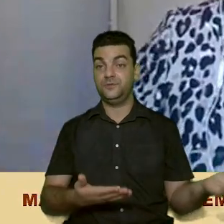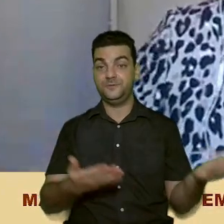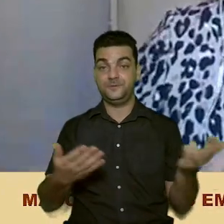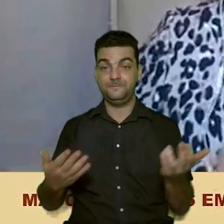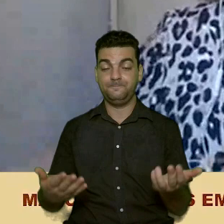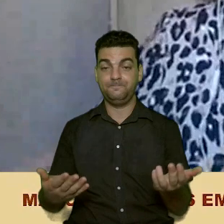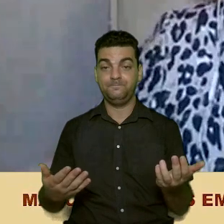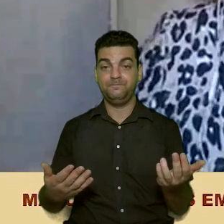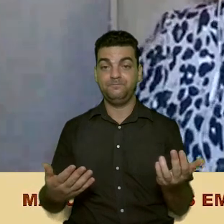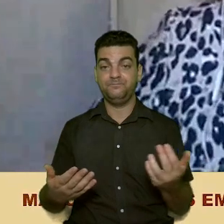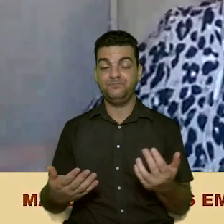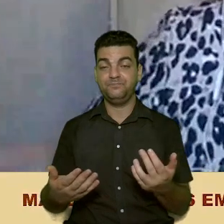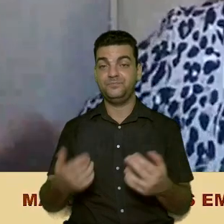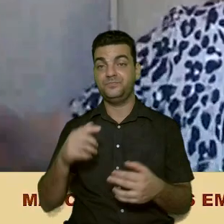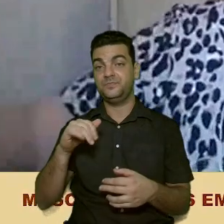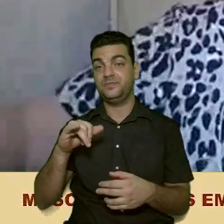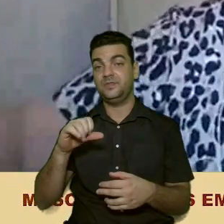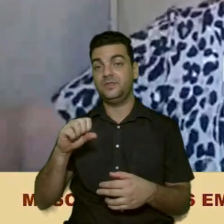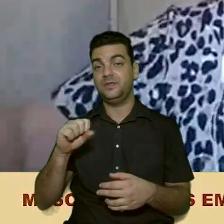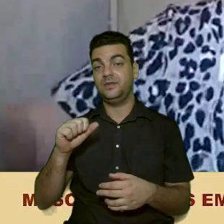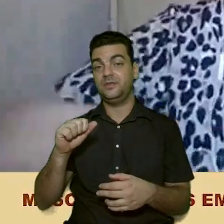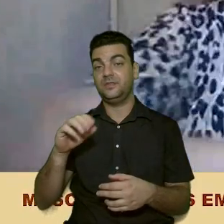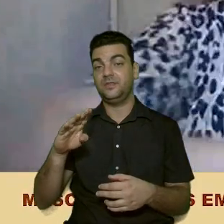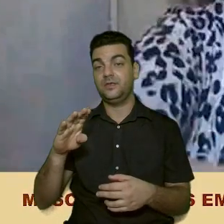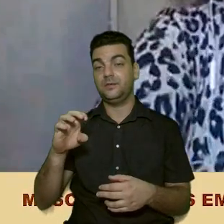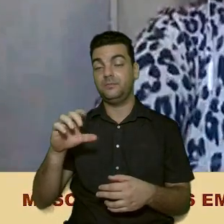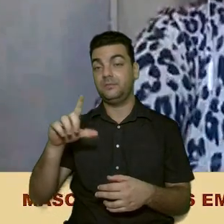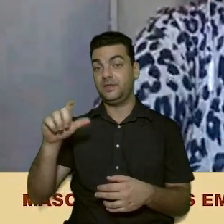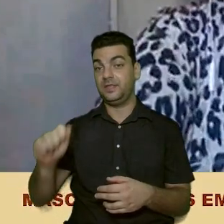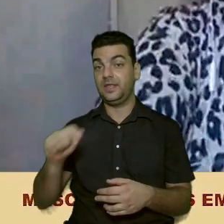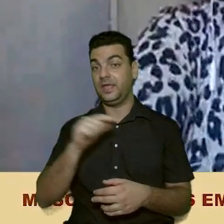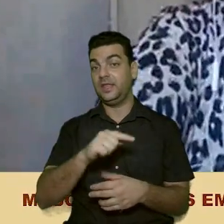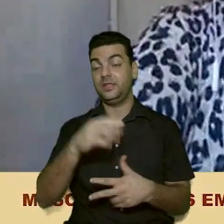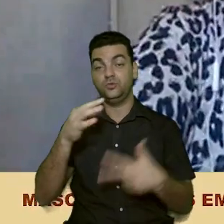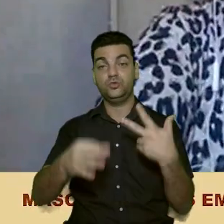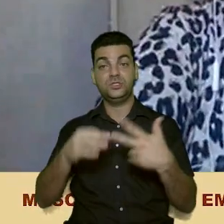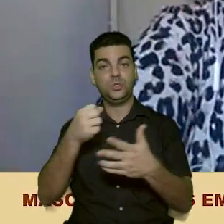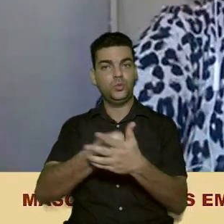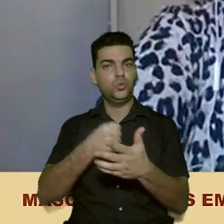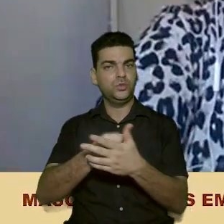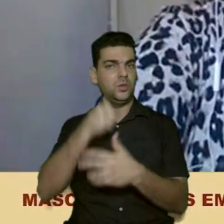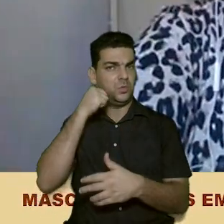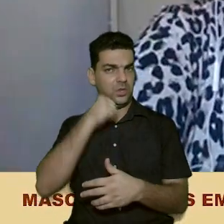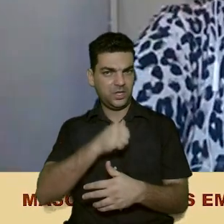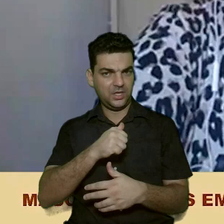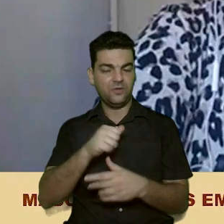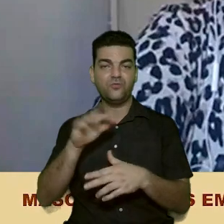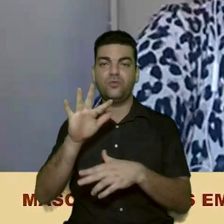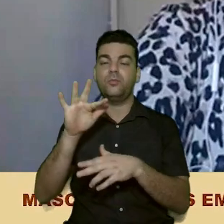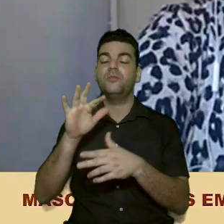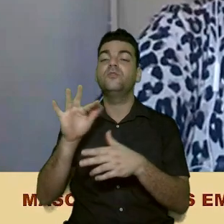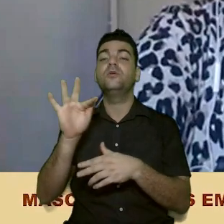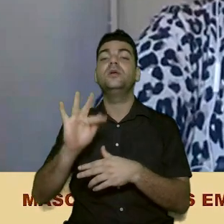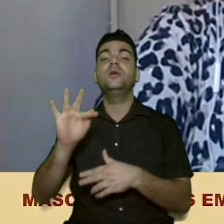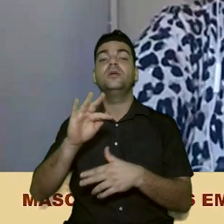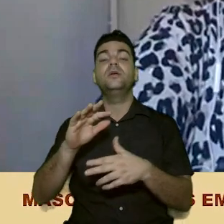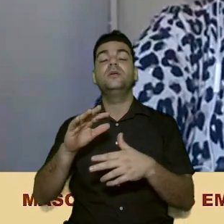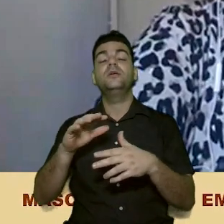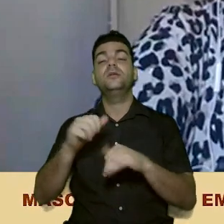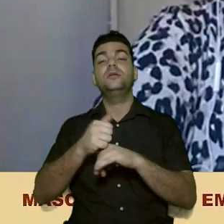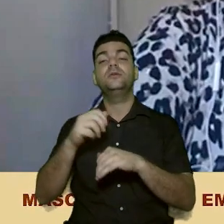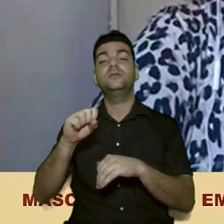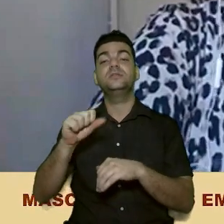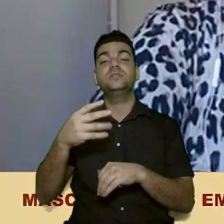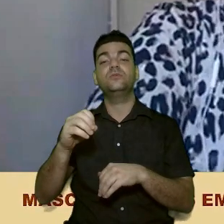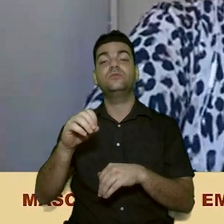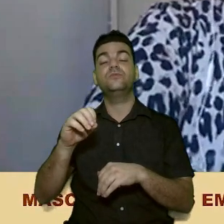palavra para Isabela Del Monde, que é jurista feminista, formada pela Faculdade de Direito do Largo de São Francisco,